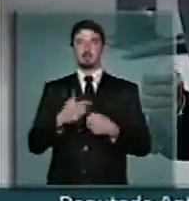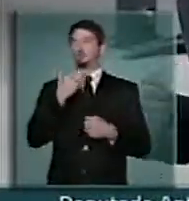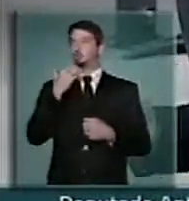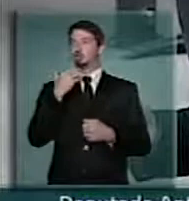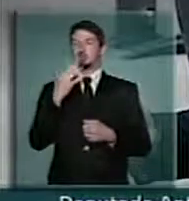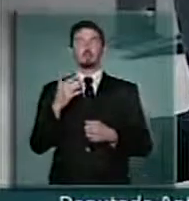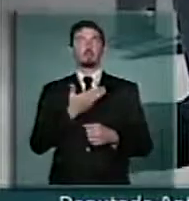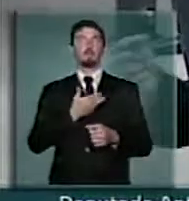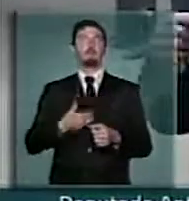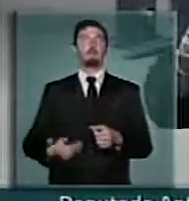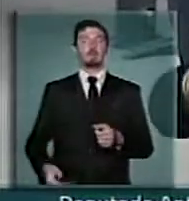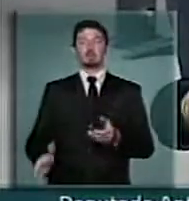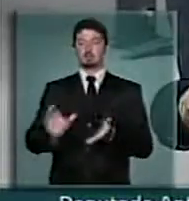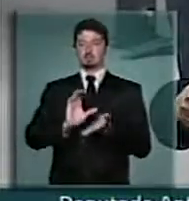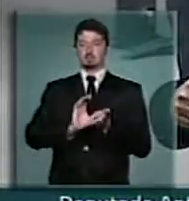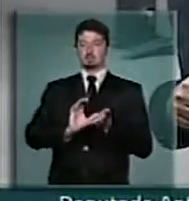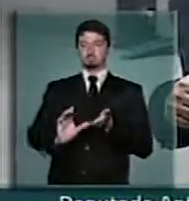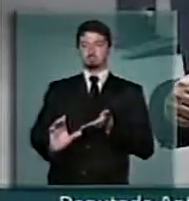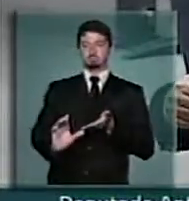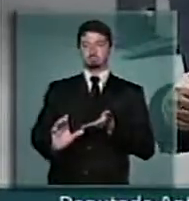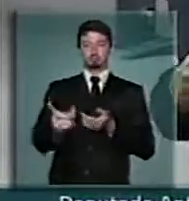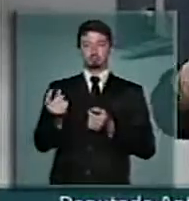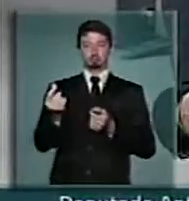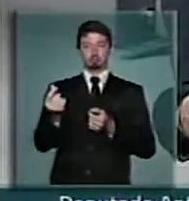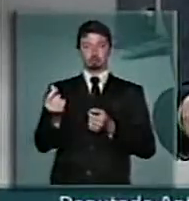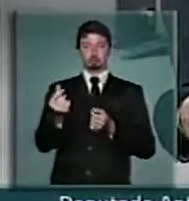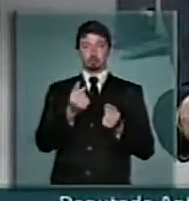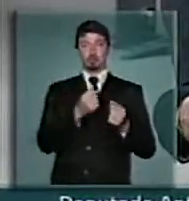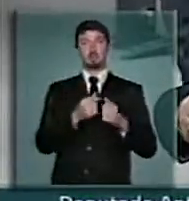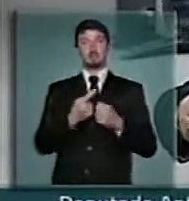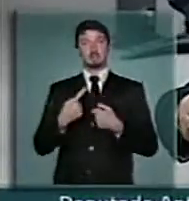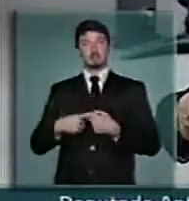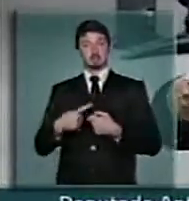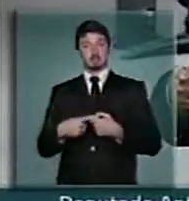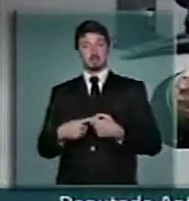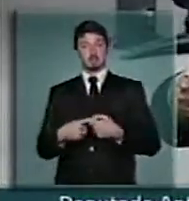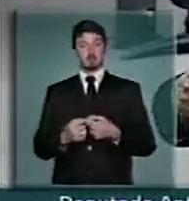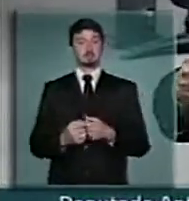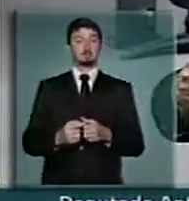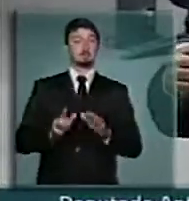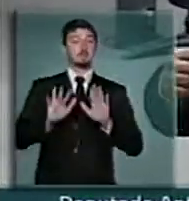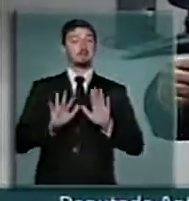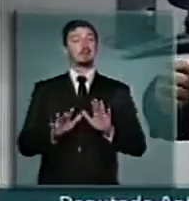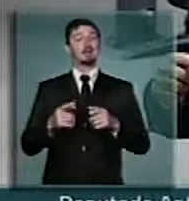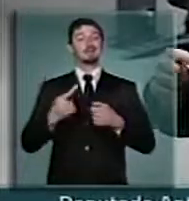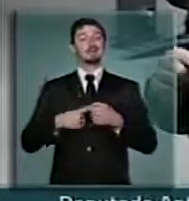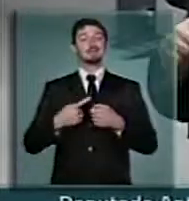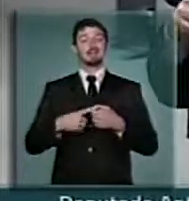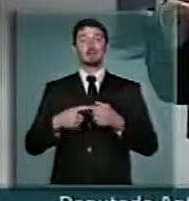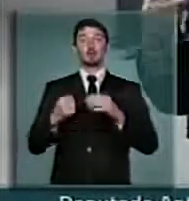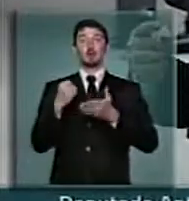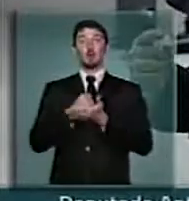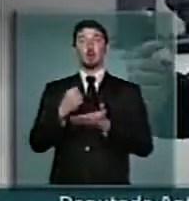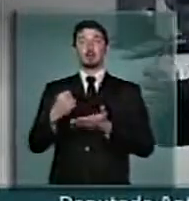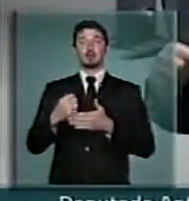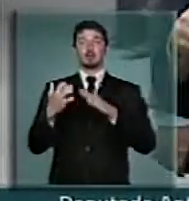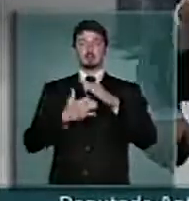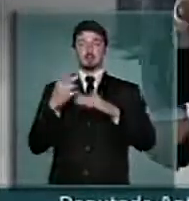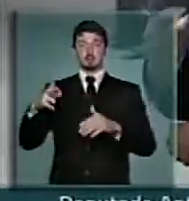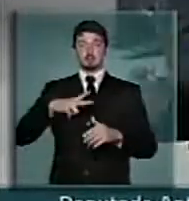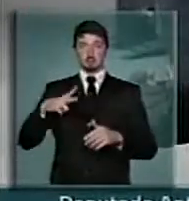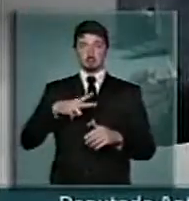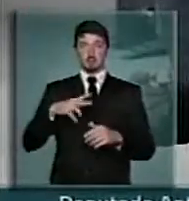federal repassar para os municípios os recursos que repassa e os municípios contratarem entidades privadas